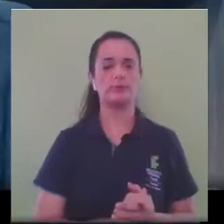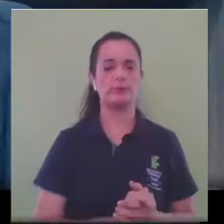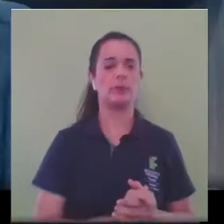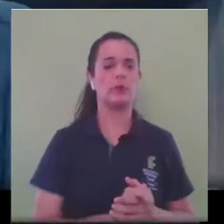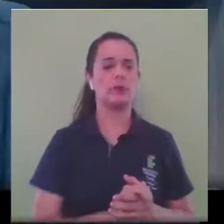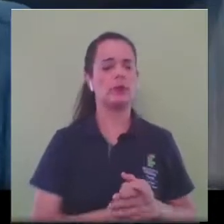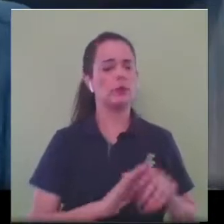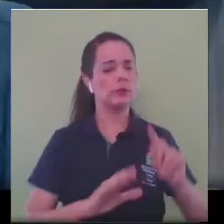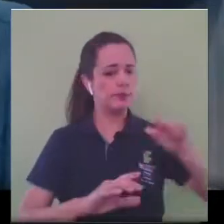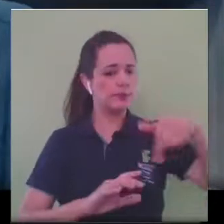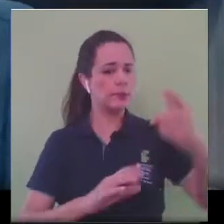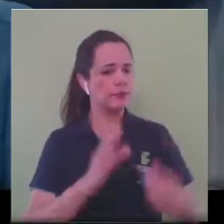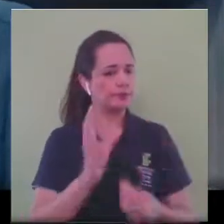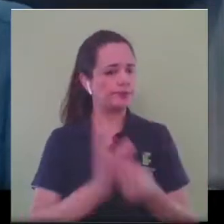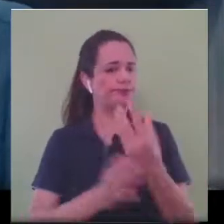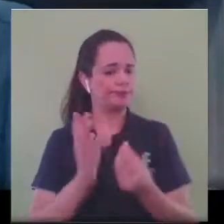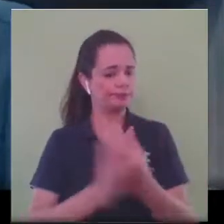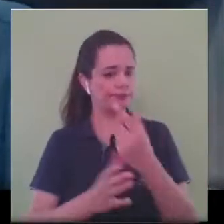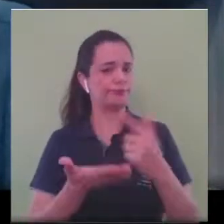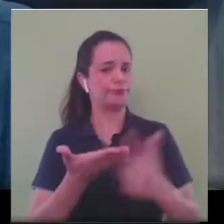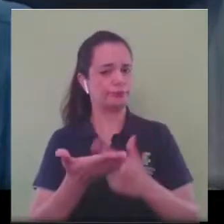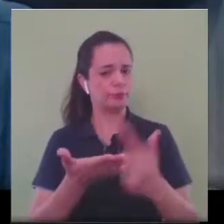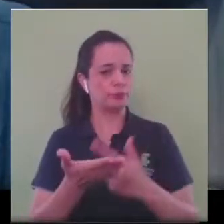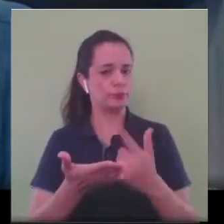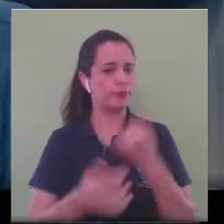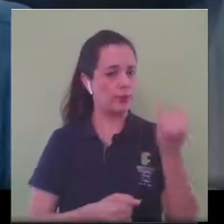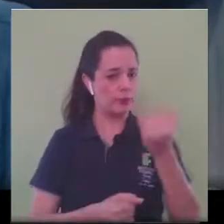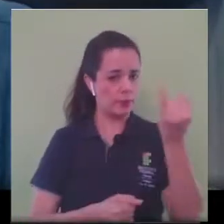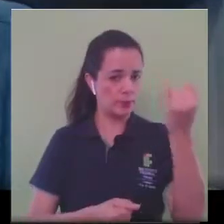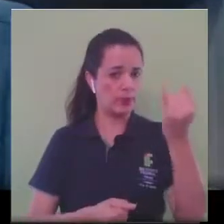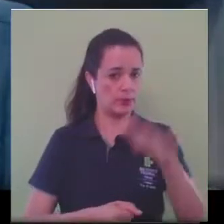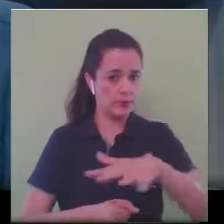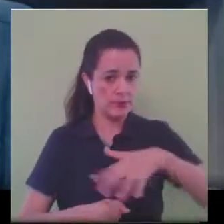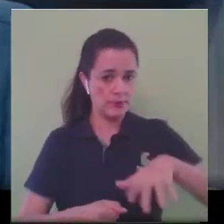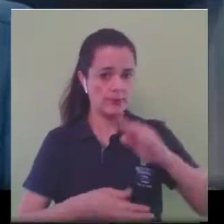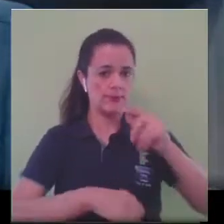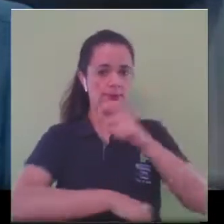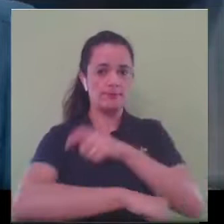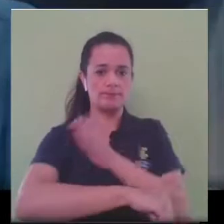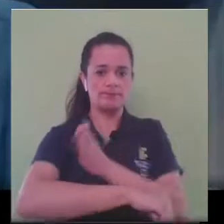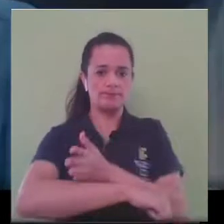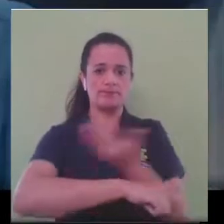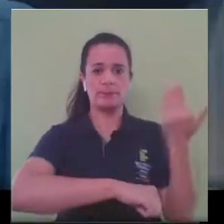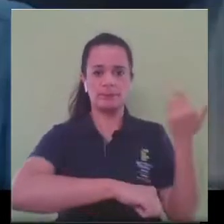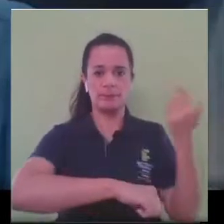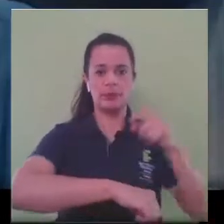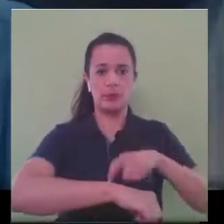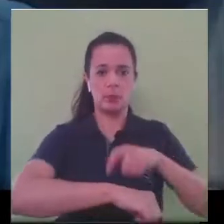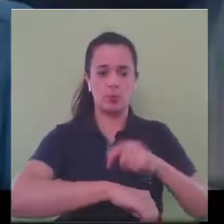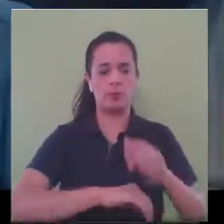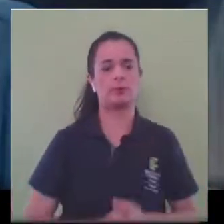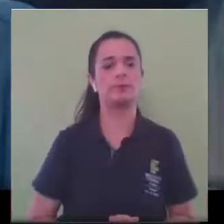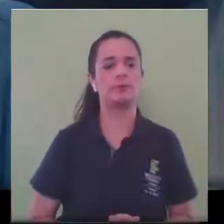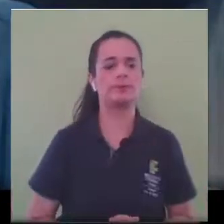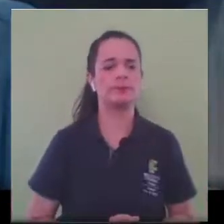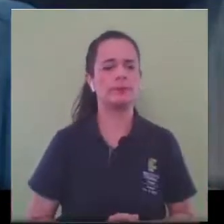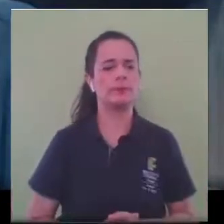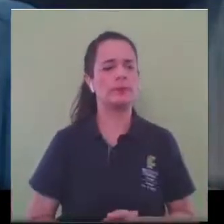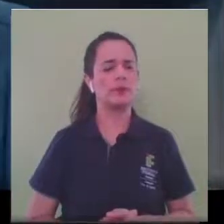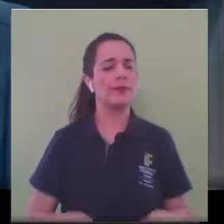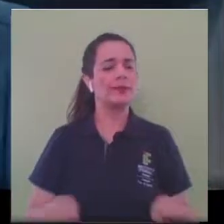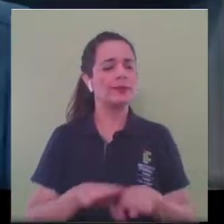seriam imprescindíveis. E com o passar do tempo, né, com a evolução das universidades, foi se estabelecendo concepções de que